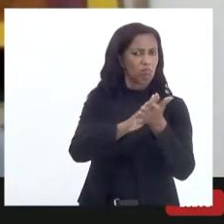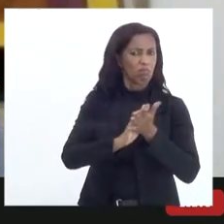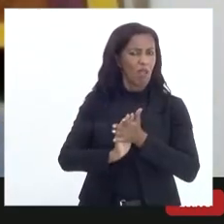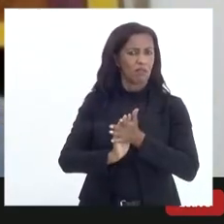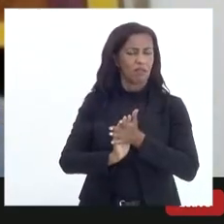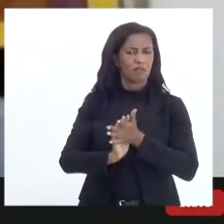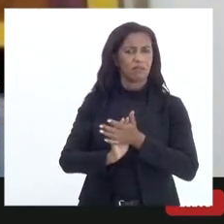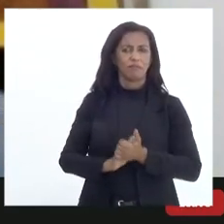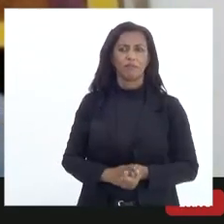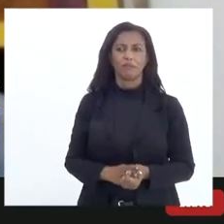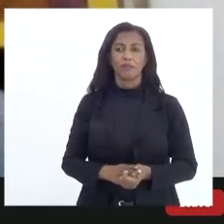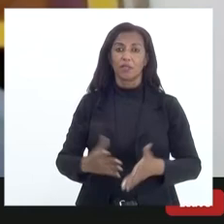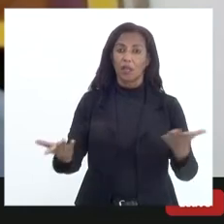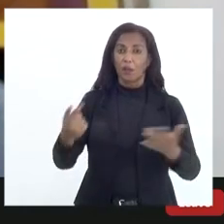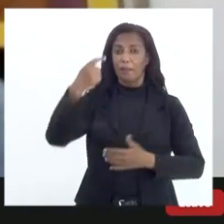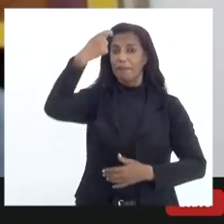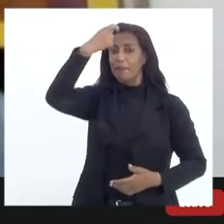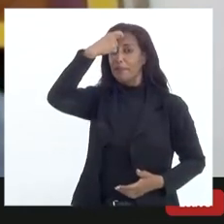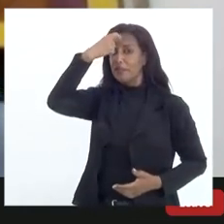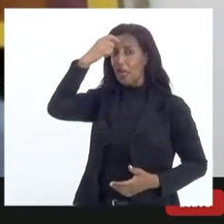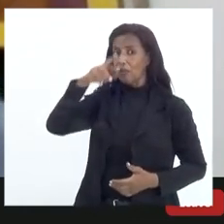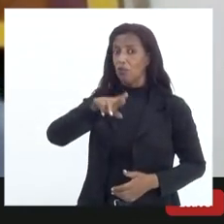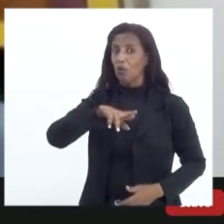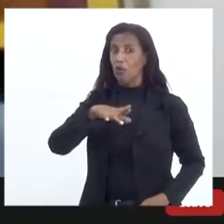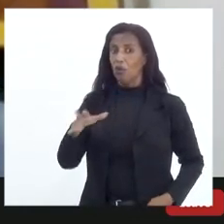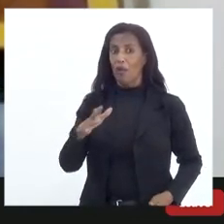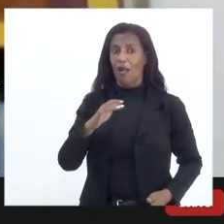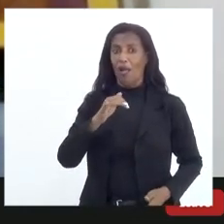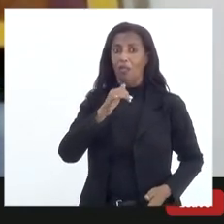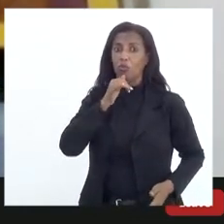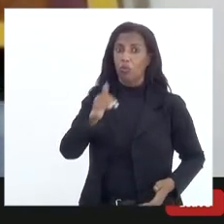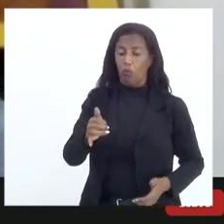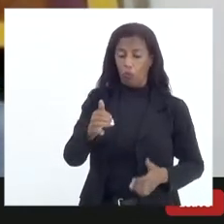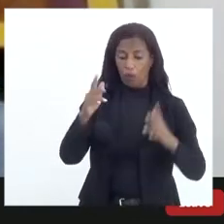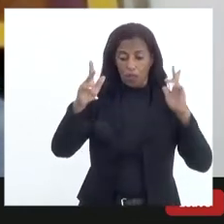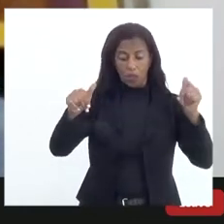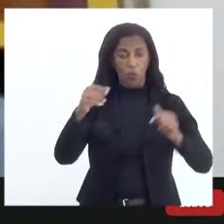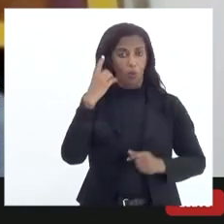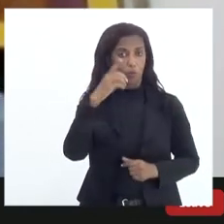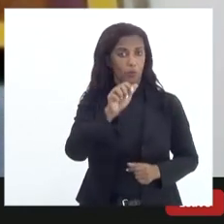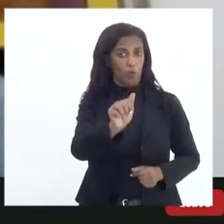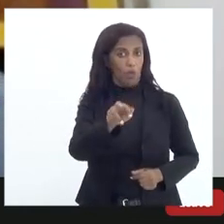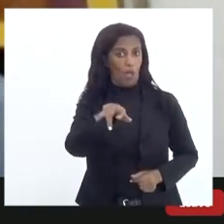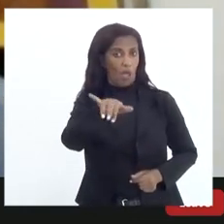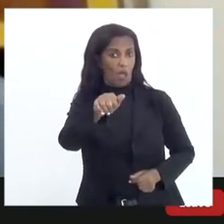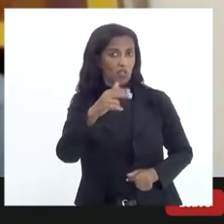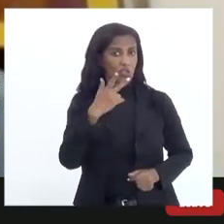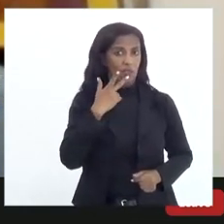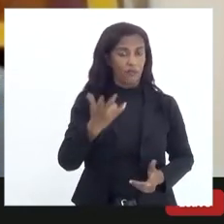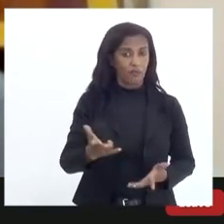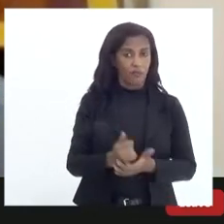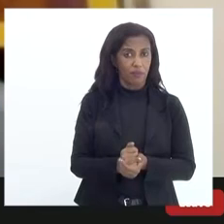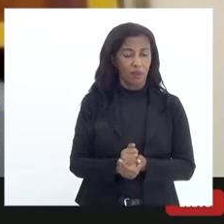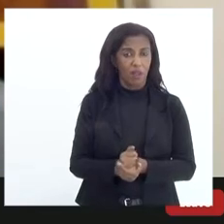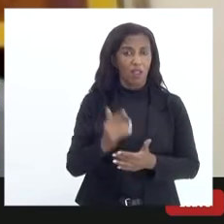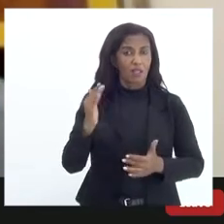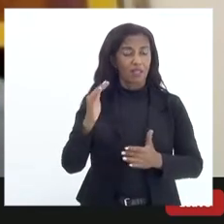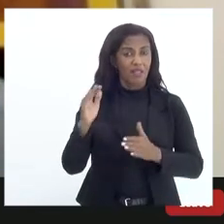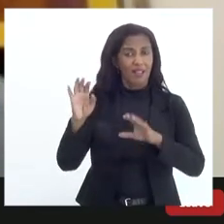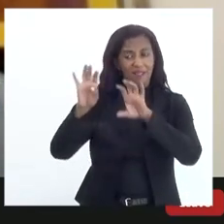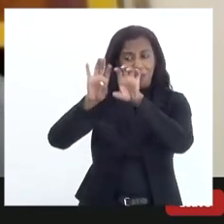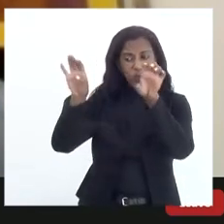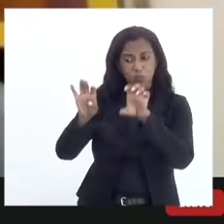questão a ser pensada. E não é à toa que, muito bem, o Átila falou aqui, muita gente falou, que isso está na construção